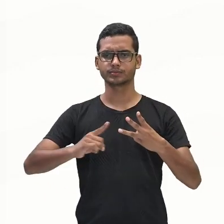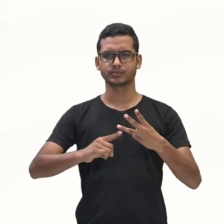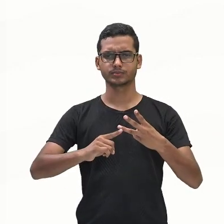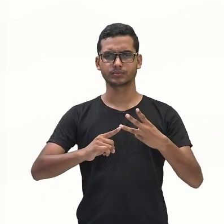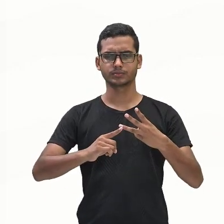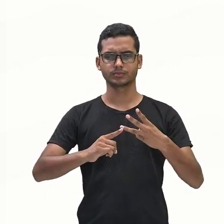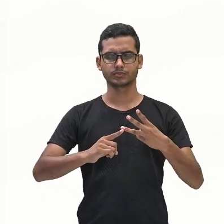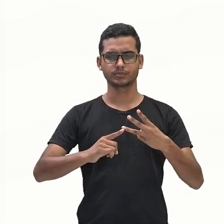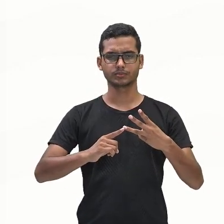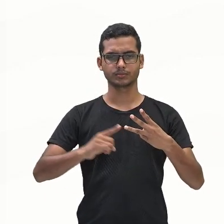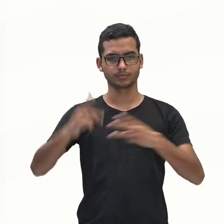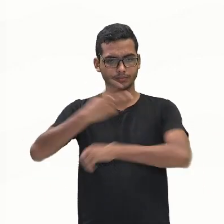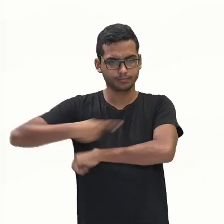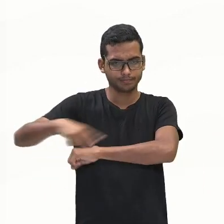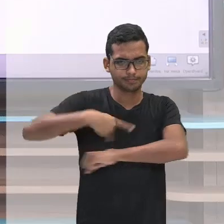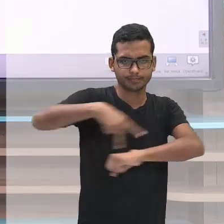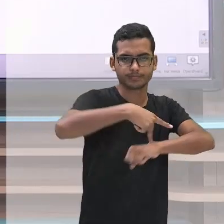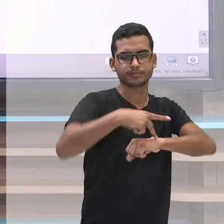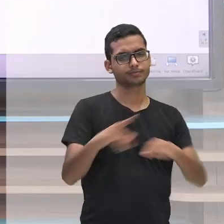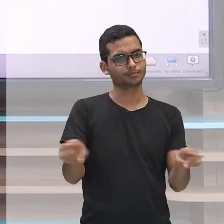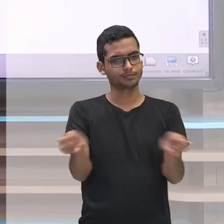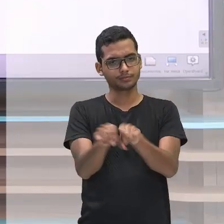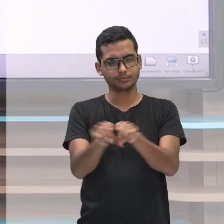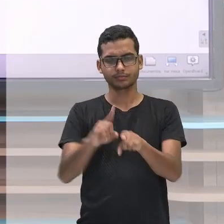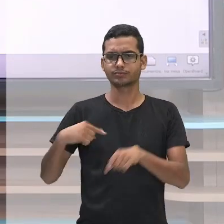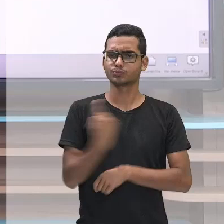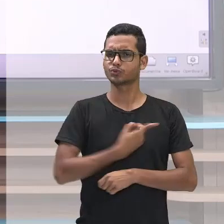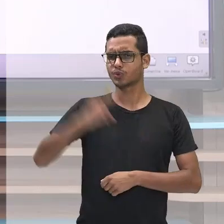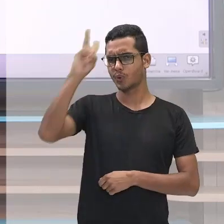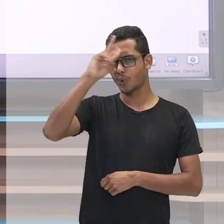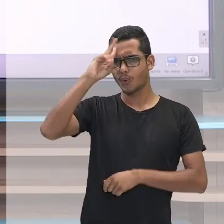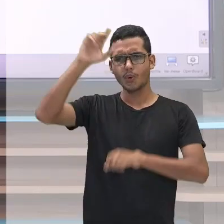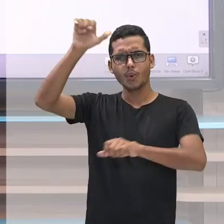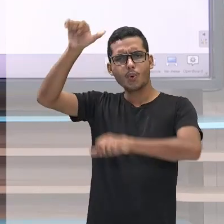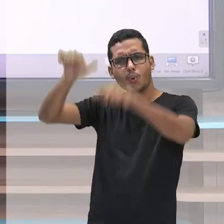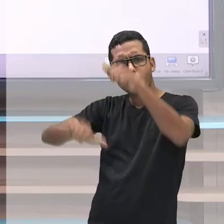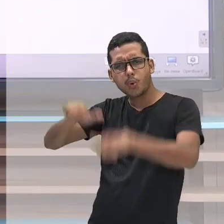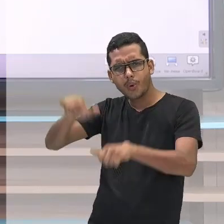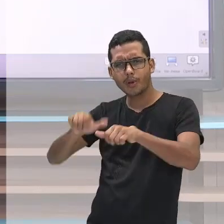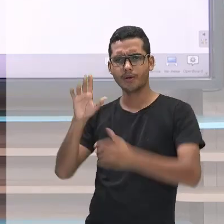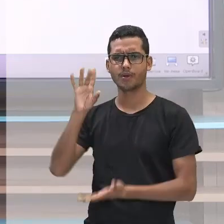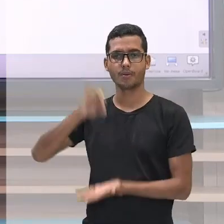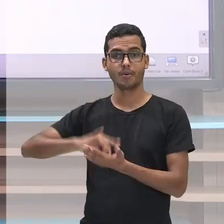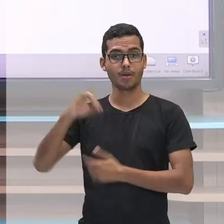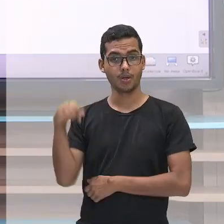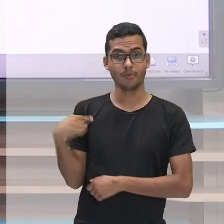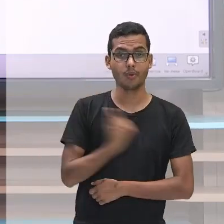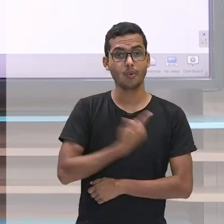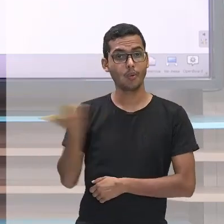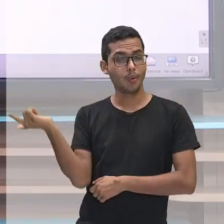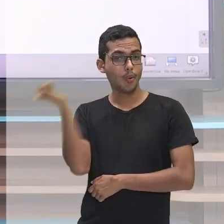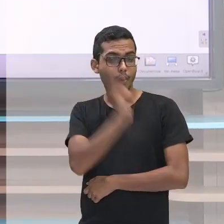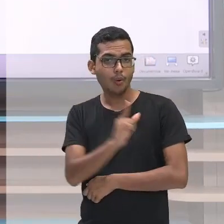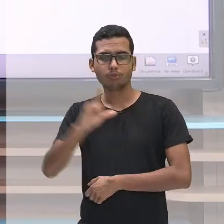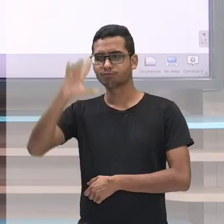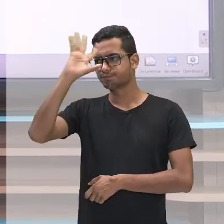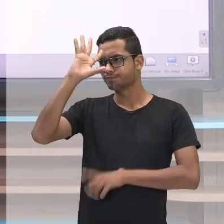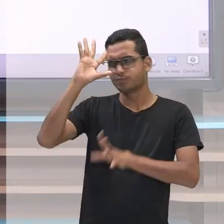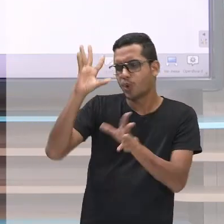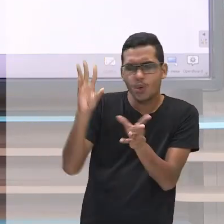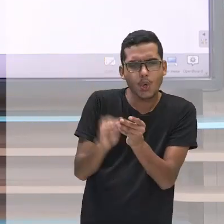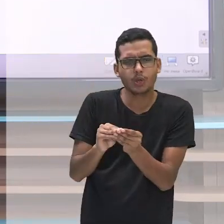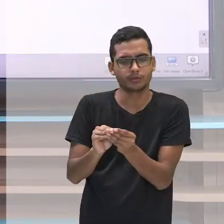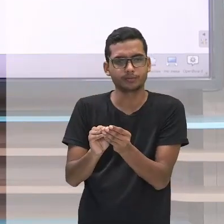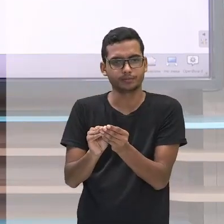análise e aí a gente vai relembrar o que é analisado, para a gente chegar ali a essa conclusão,